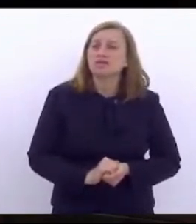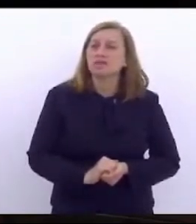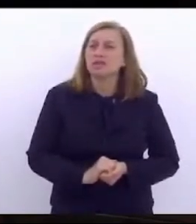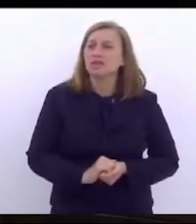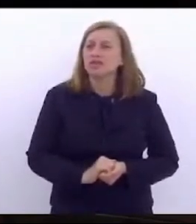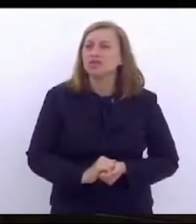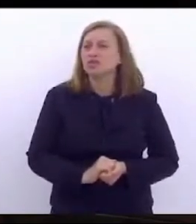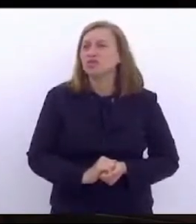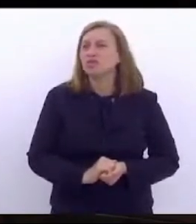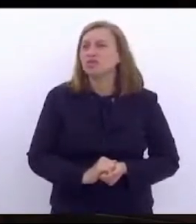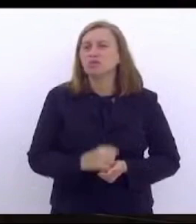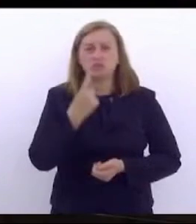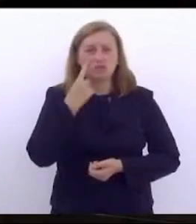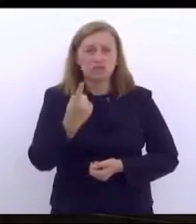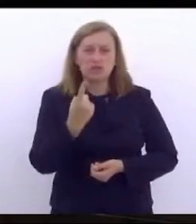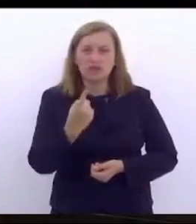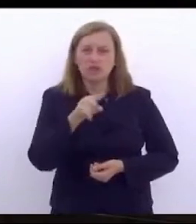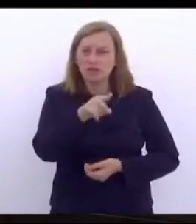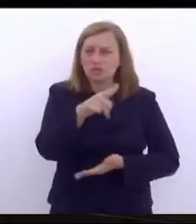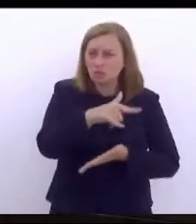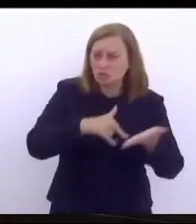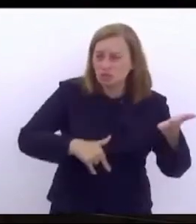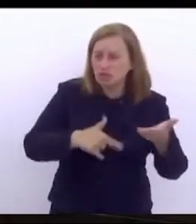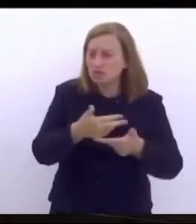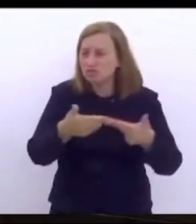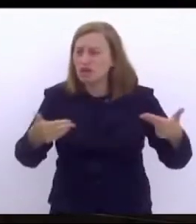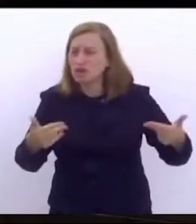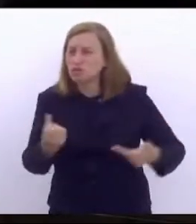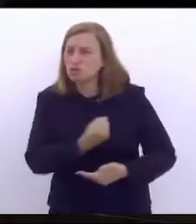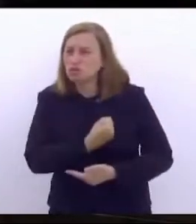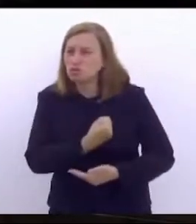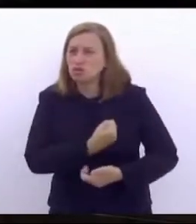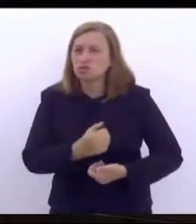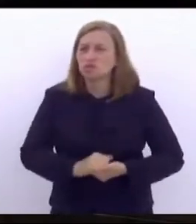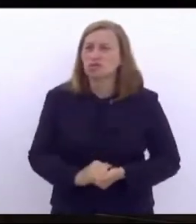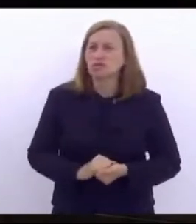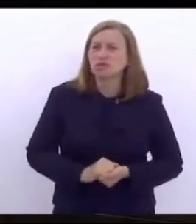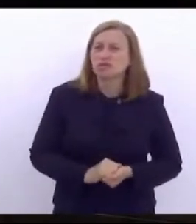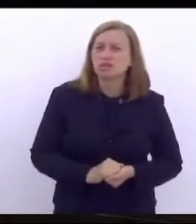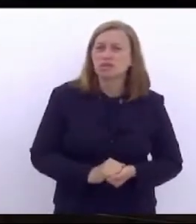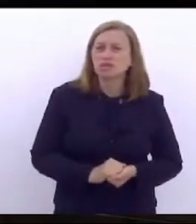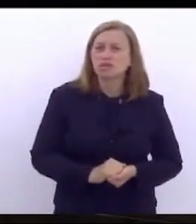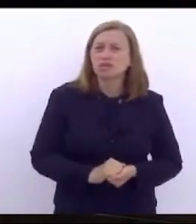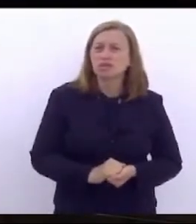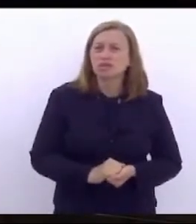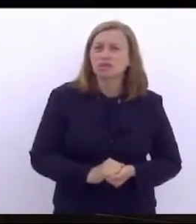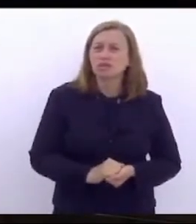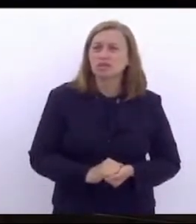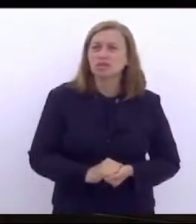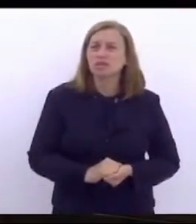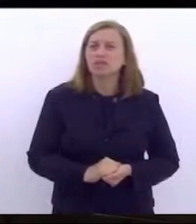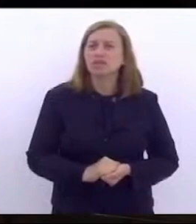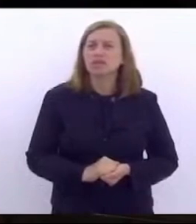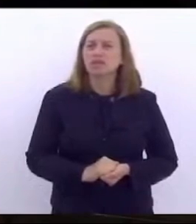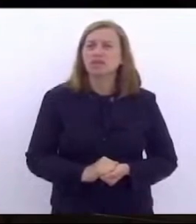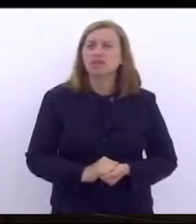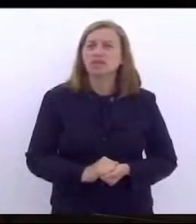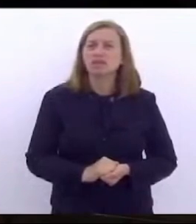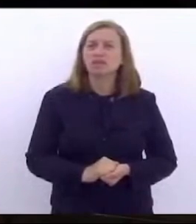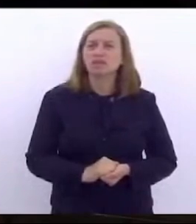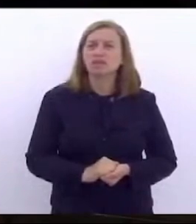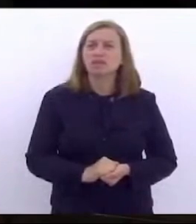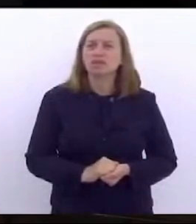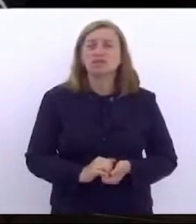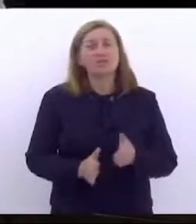né? Vamos sintetizar aqui, né? Porque é muito número, né? Tá, não, agora não. Dos slides é para depois. Que vai ficar